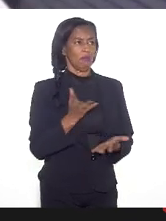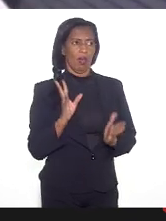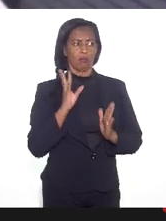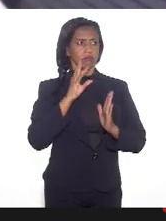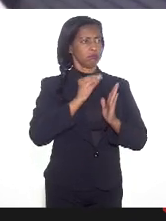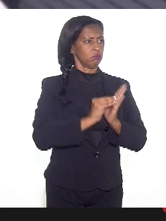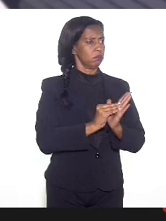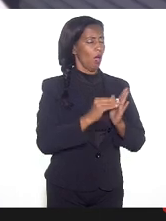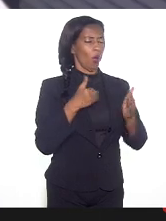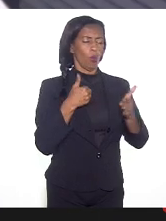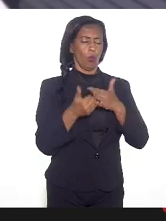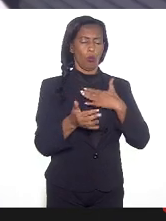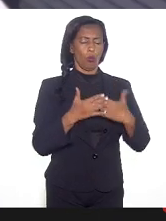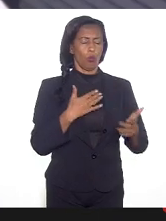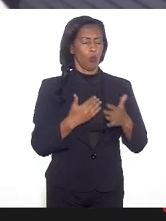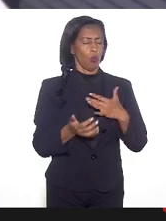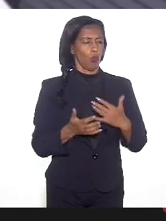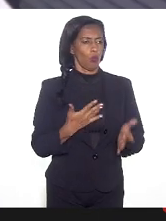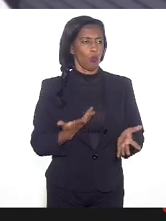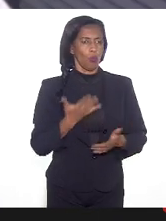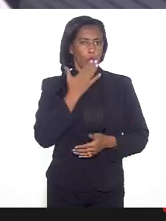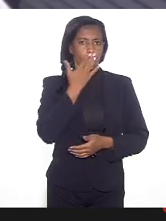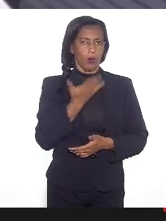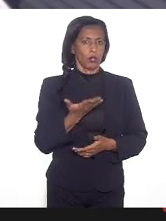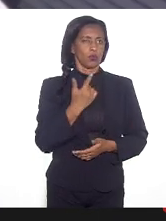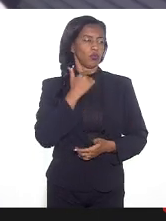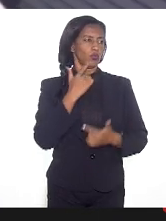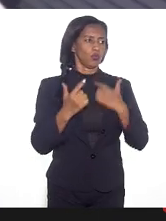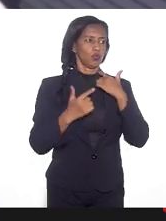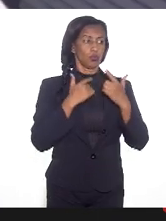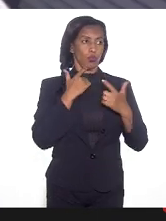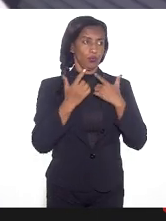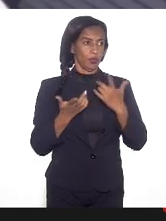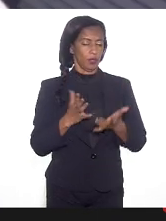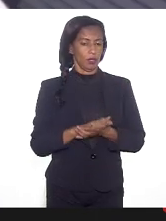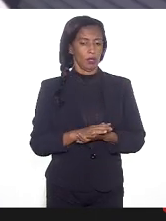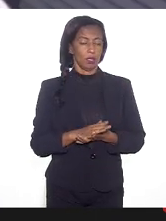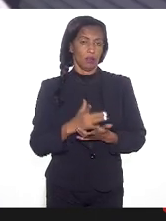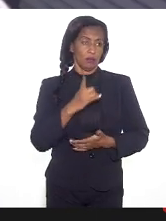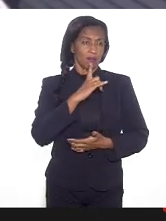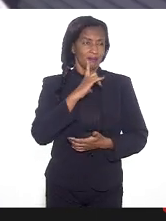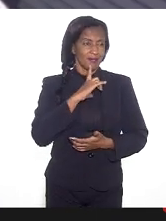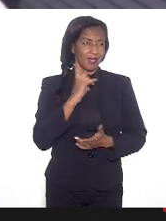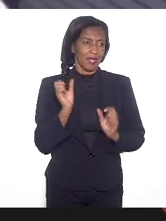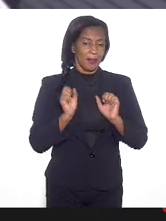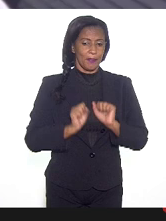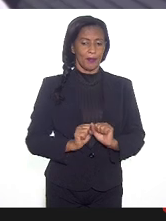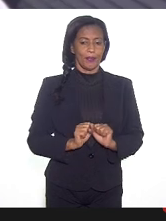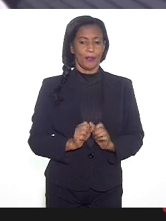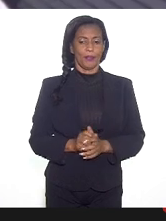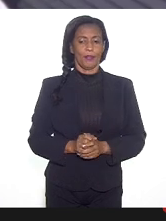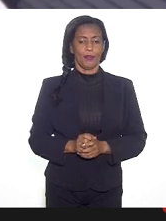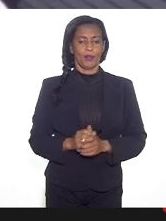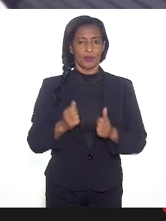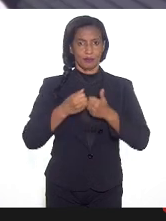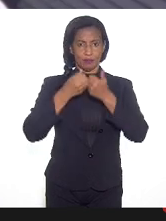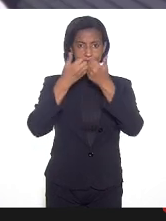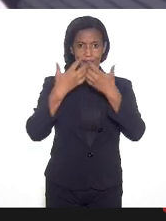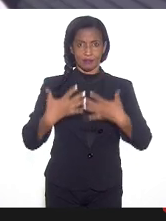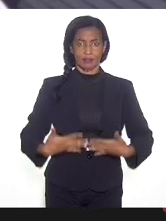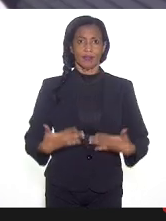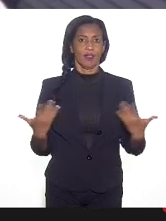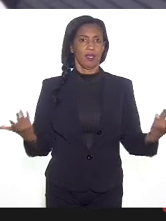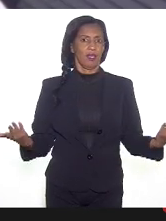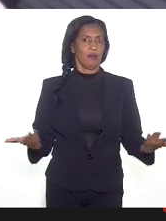complementar qualquer tipo de dúvida que a gente ainda tenha e possa esclarecer de